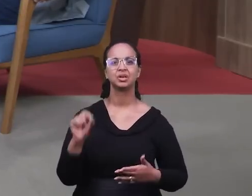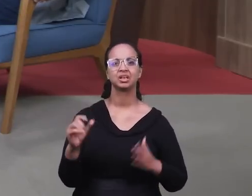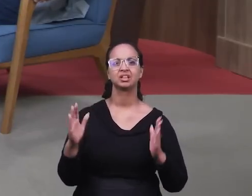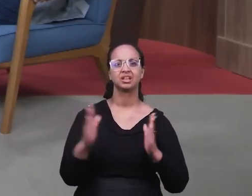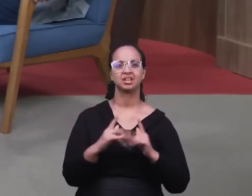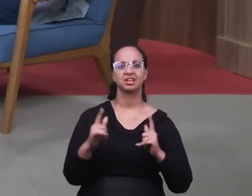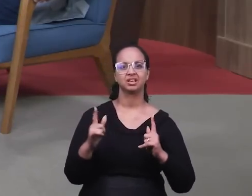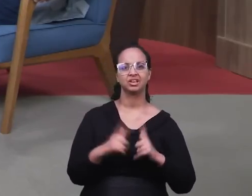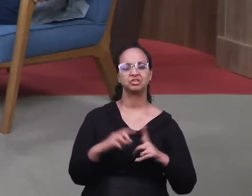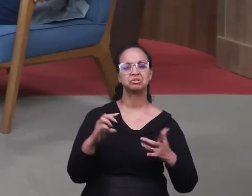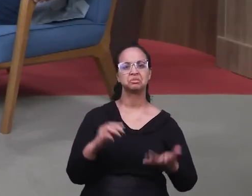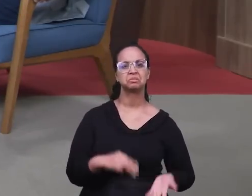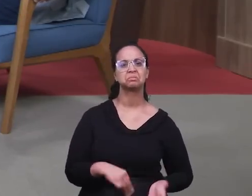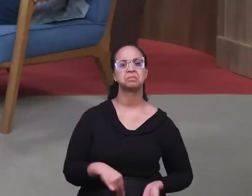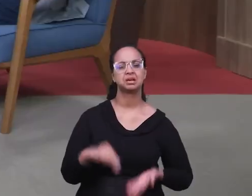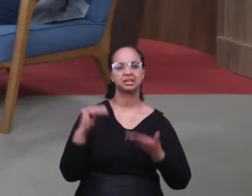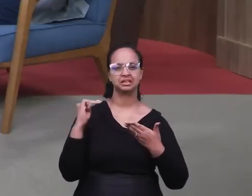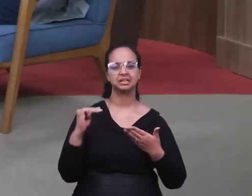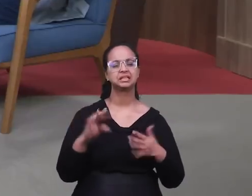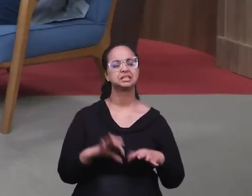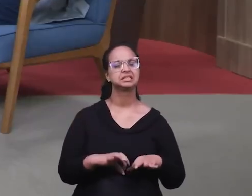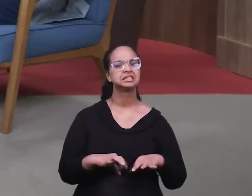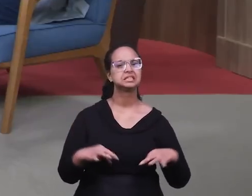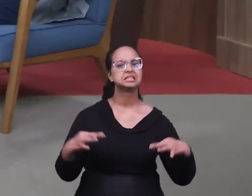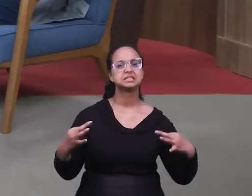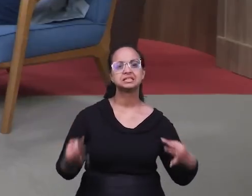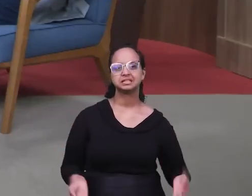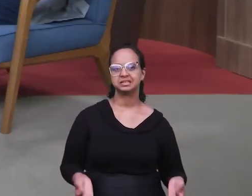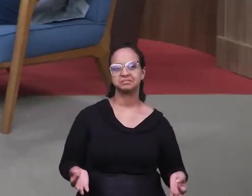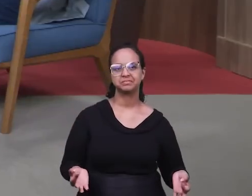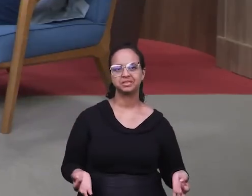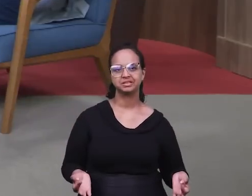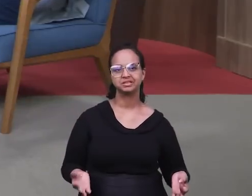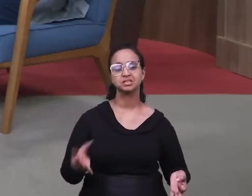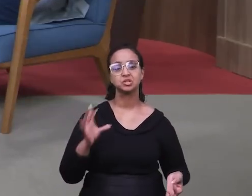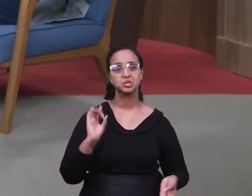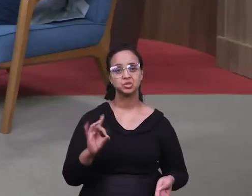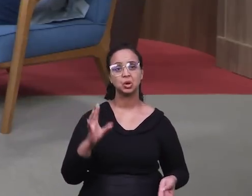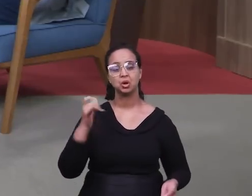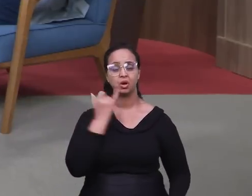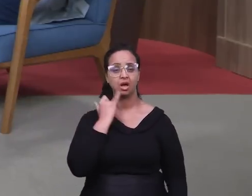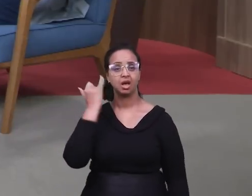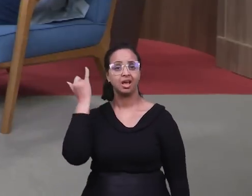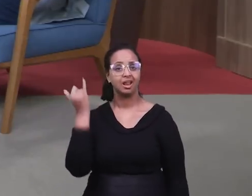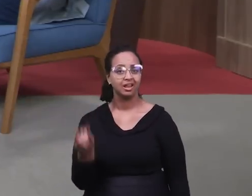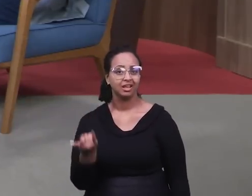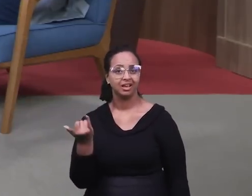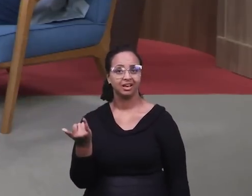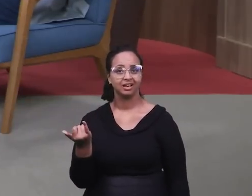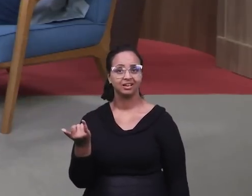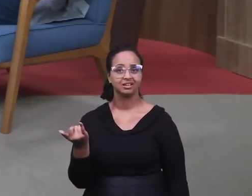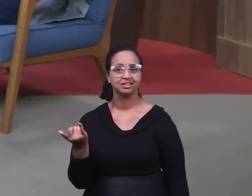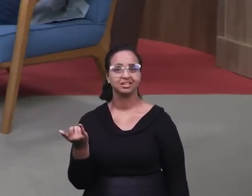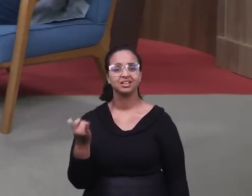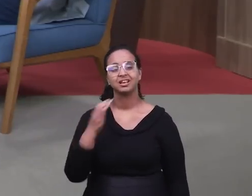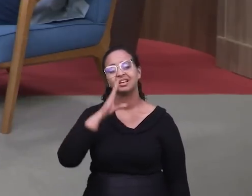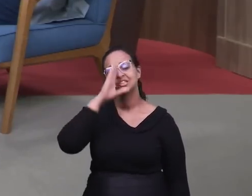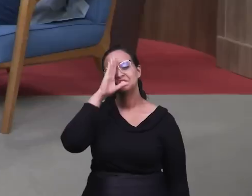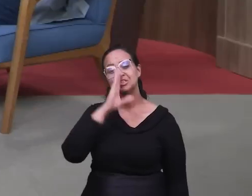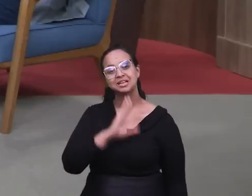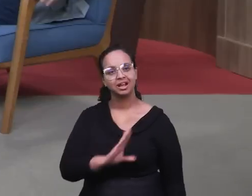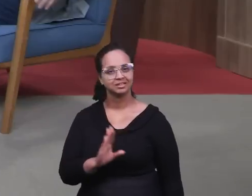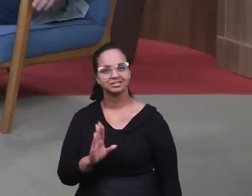da Igreja Cristã Maranata. É muito simples participar, você vai ter apenas que fazer uma ligação. Com um detalhe, essa ligação